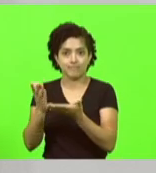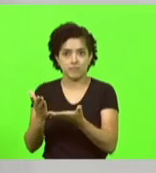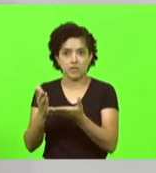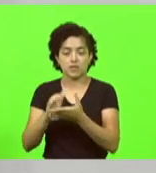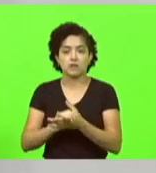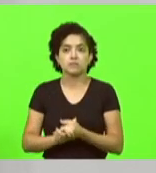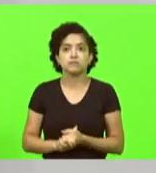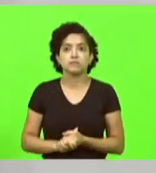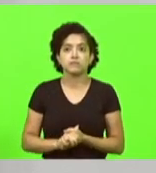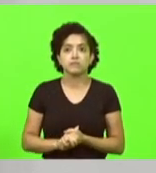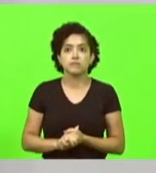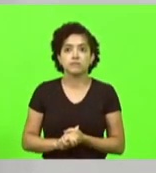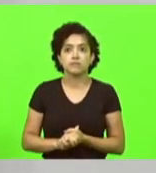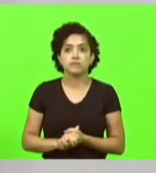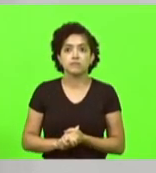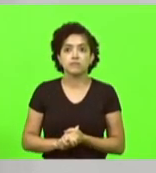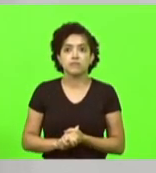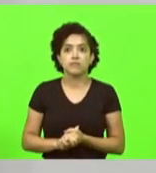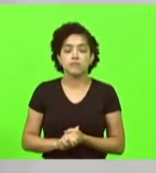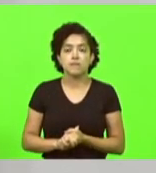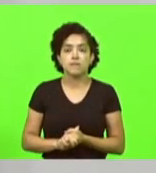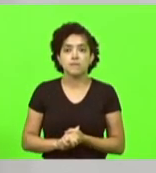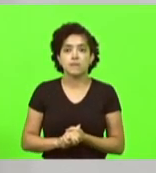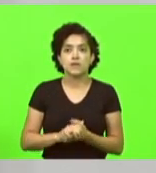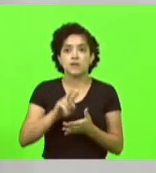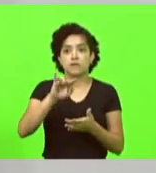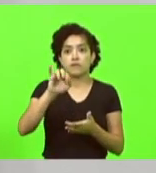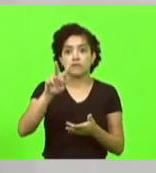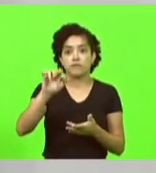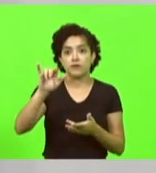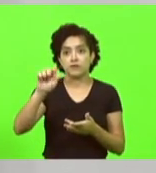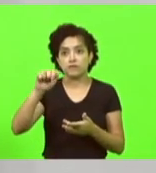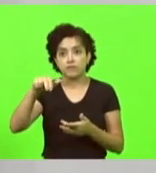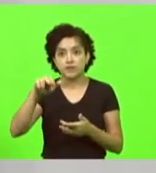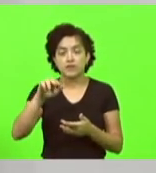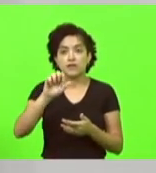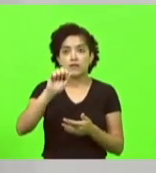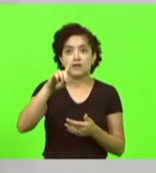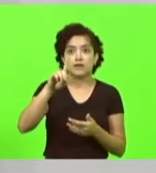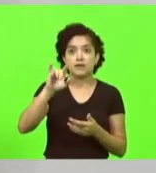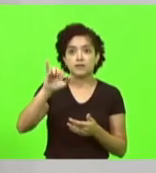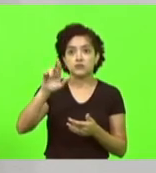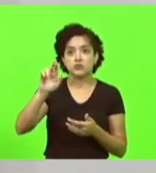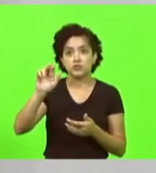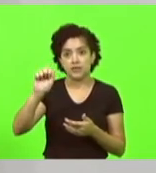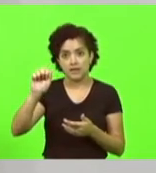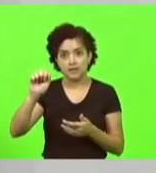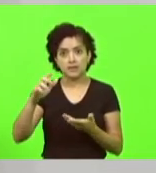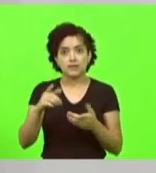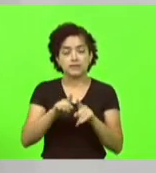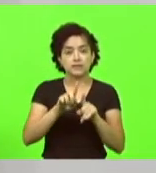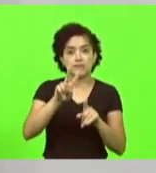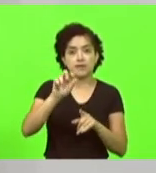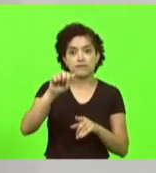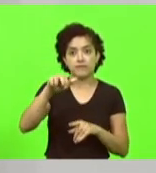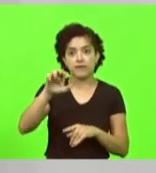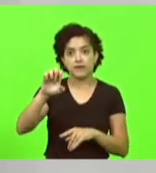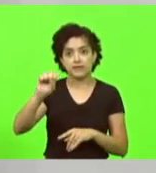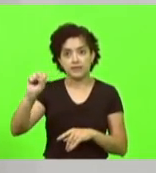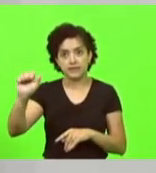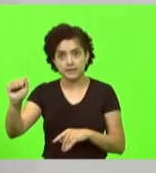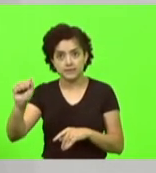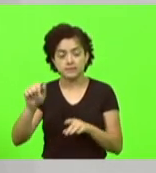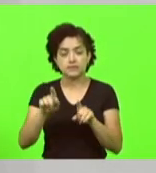as minhas filhas Vivian, as minhas filhas Andiara e a Vanessa, o meu genro